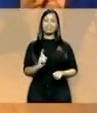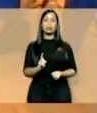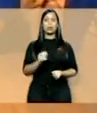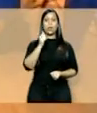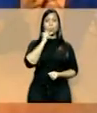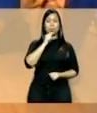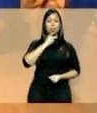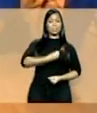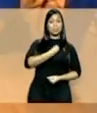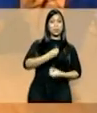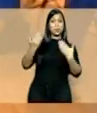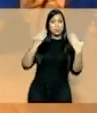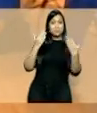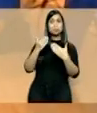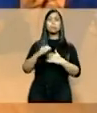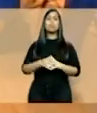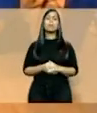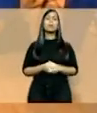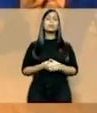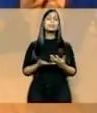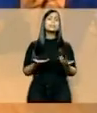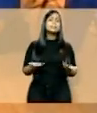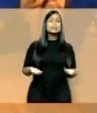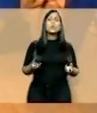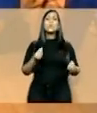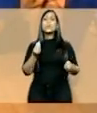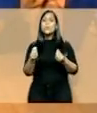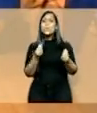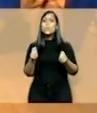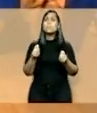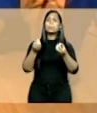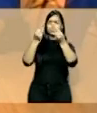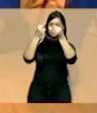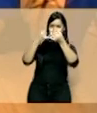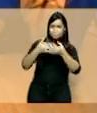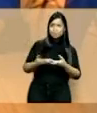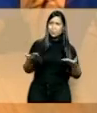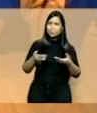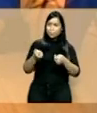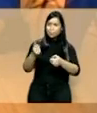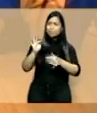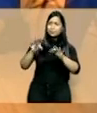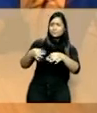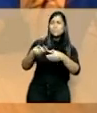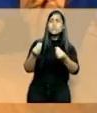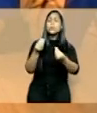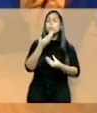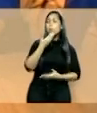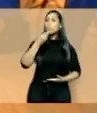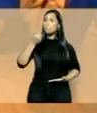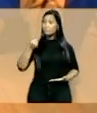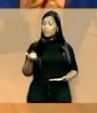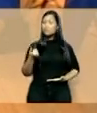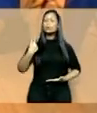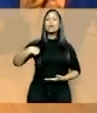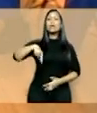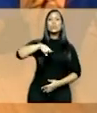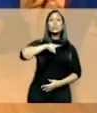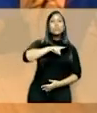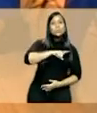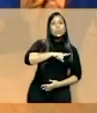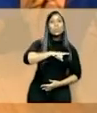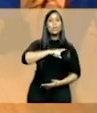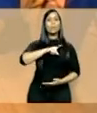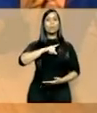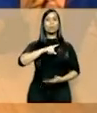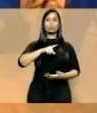nossa que está aqui presente, como, nas suas considerações finais, como melhorar a